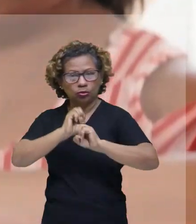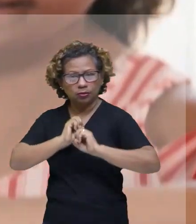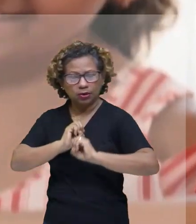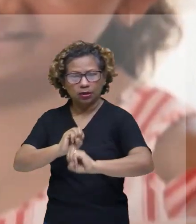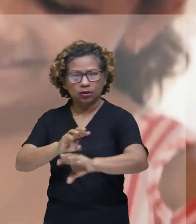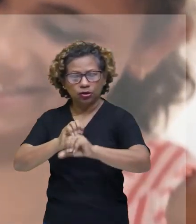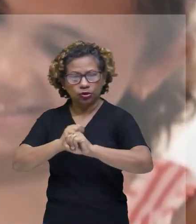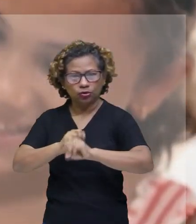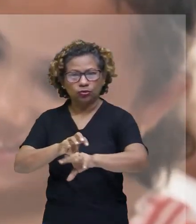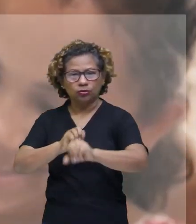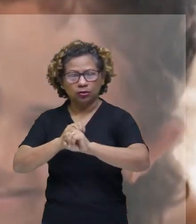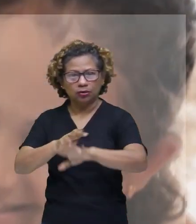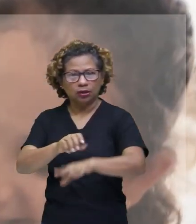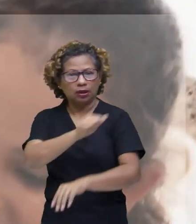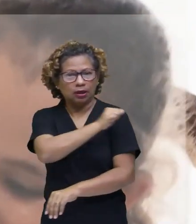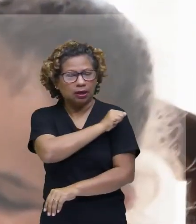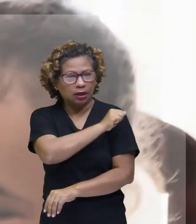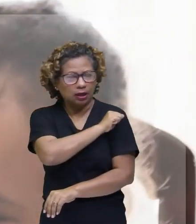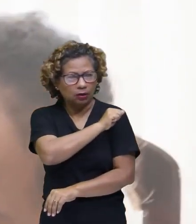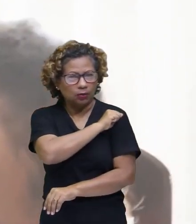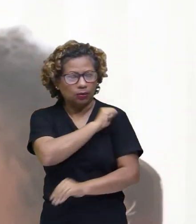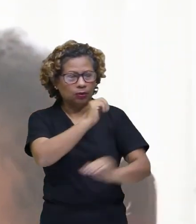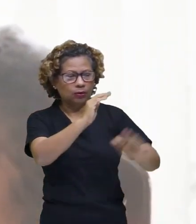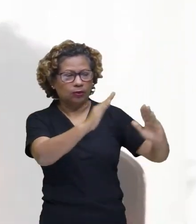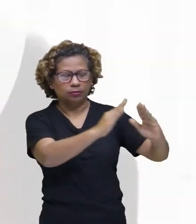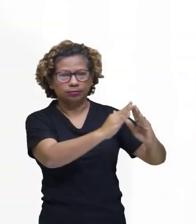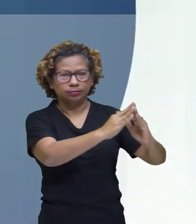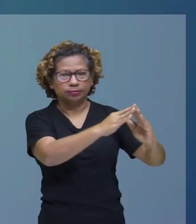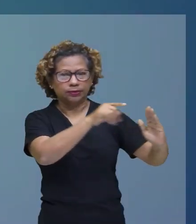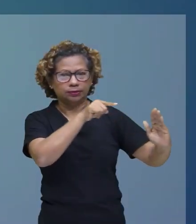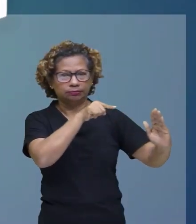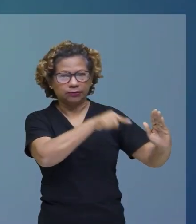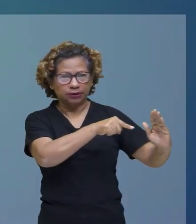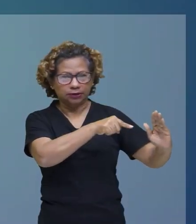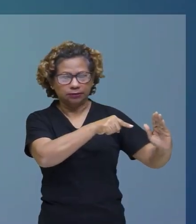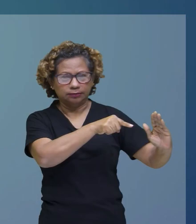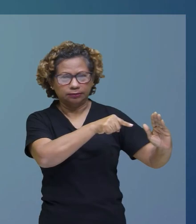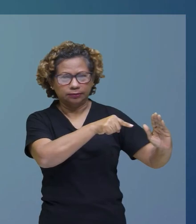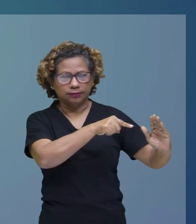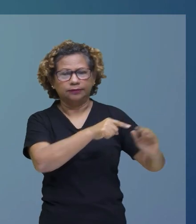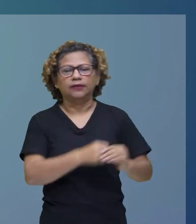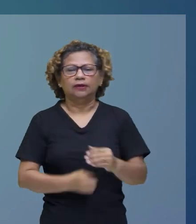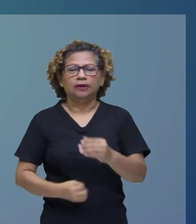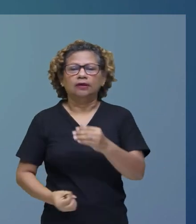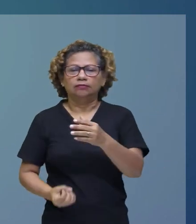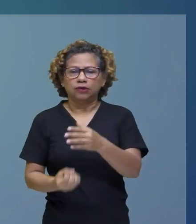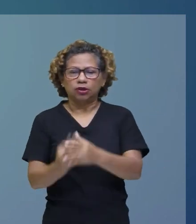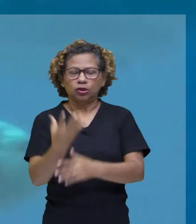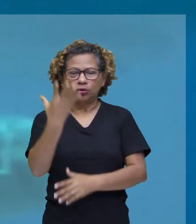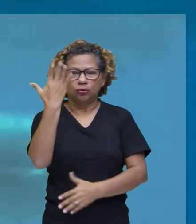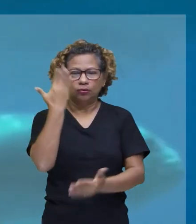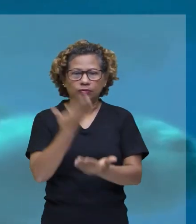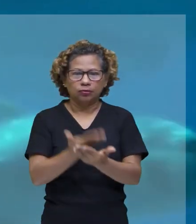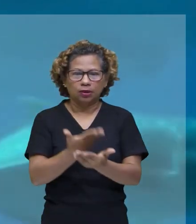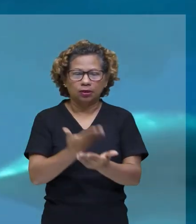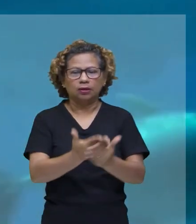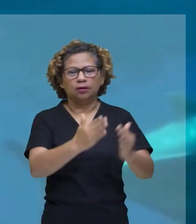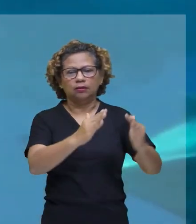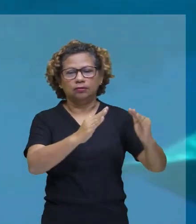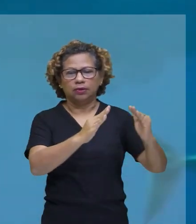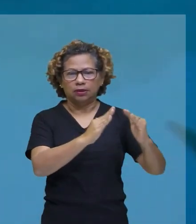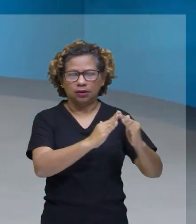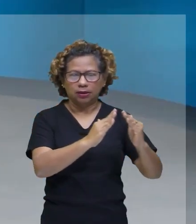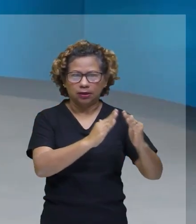o estudante está, em seu lar. Assim nasceu o Aula em Casa. Uma combinação